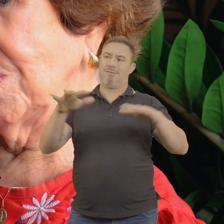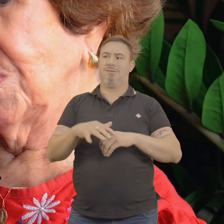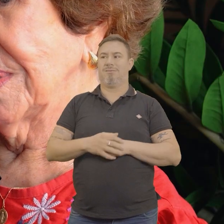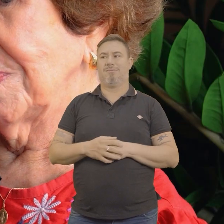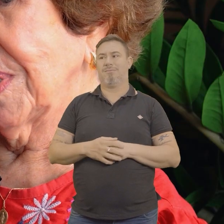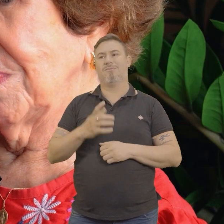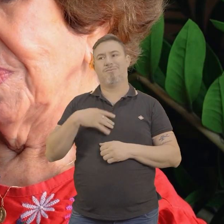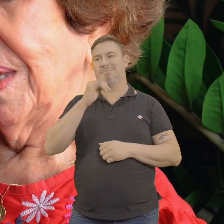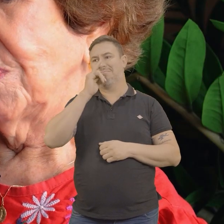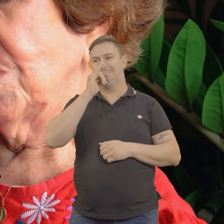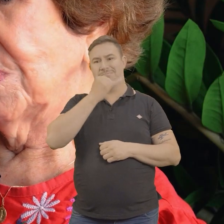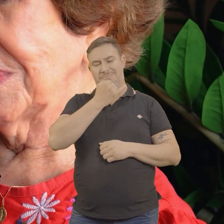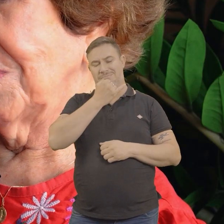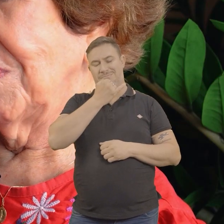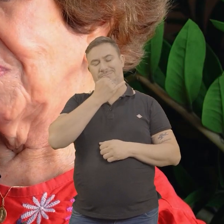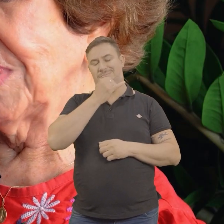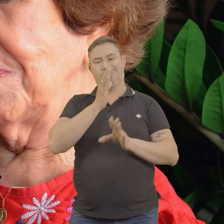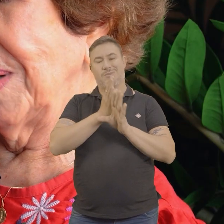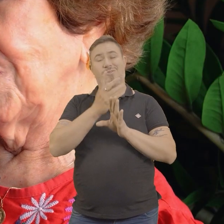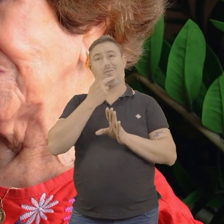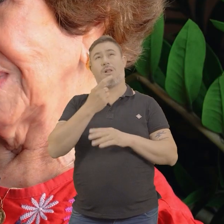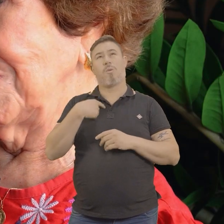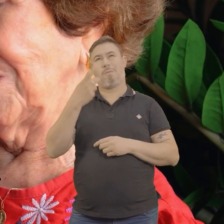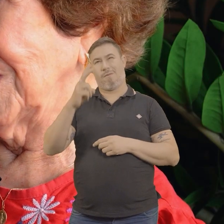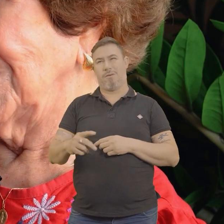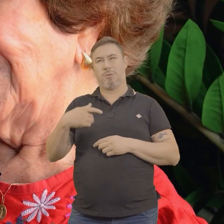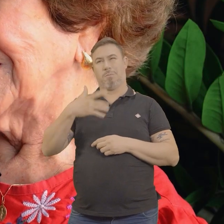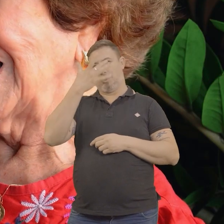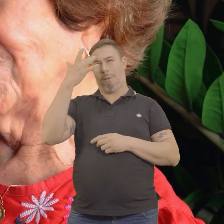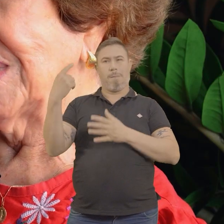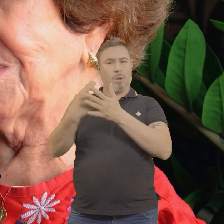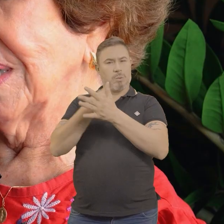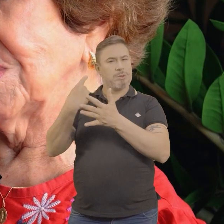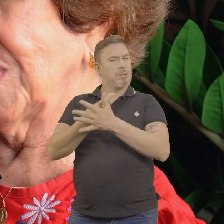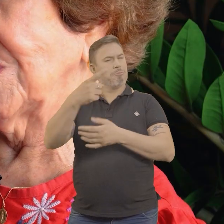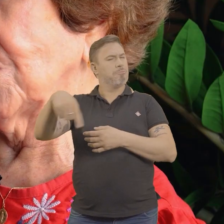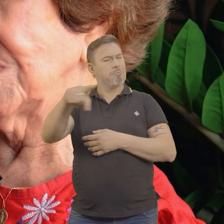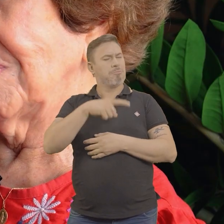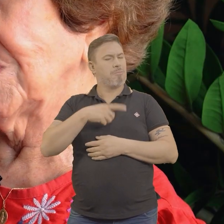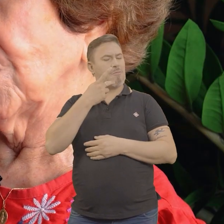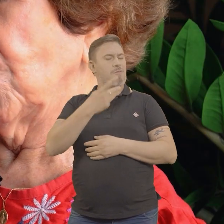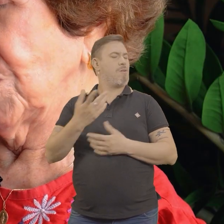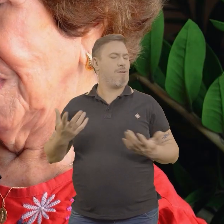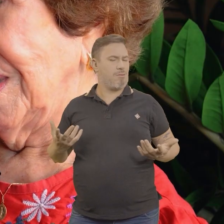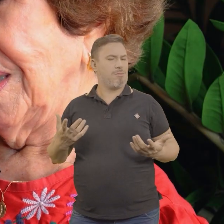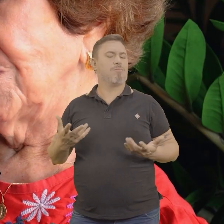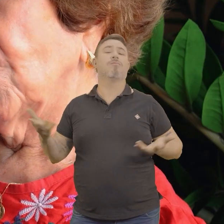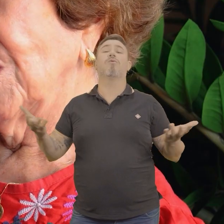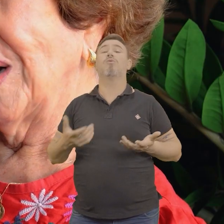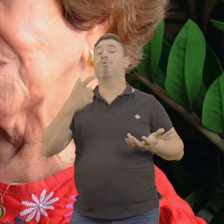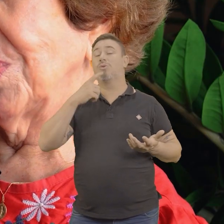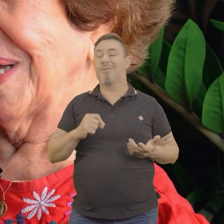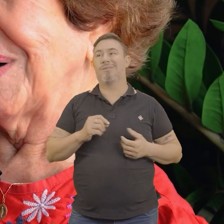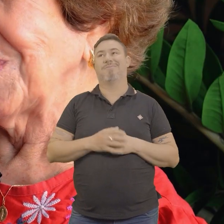Eu lamento muito, assim, porque eu digo muito, uma vez o pessoal estava me perguntando, o que é que você diz da situação do conservatório hoje? Eu